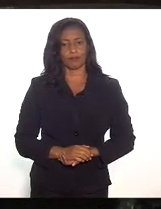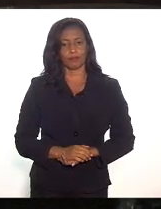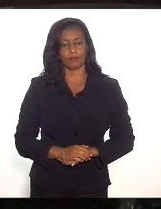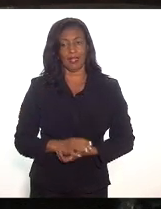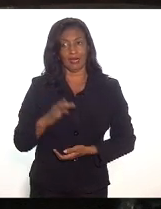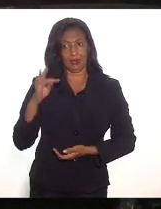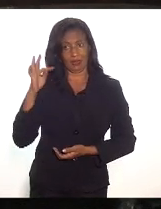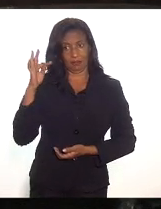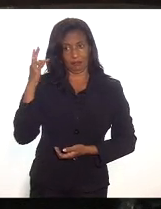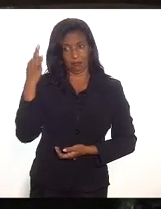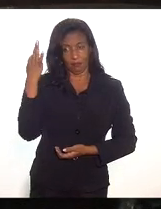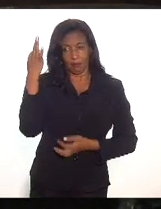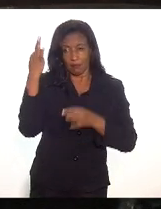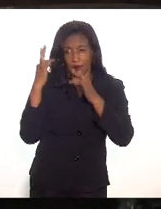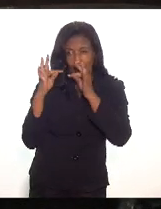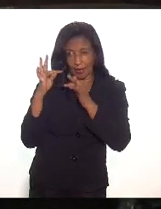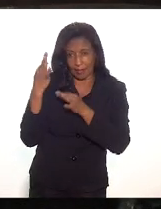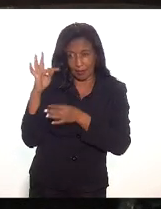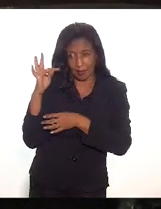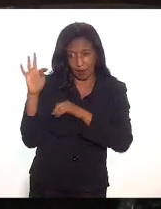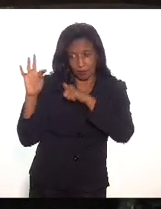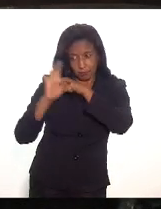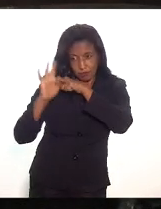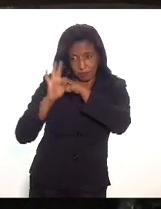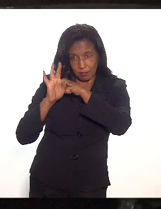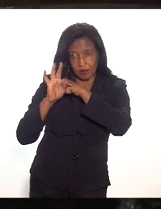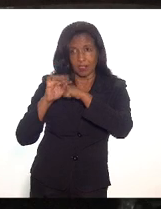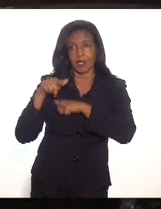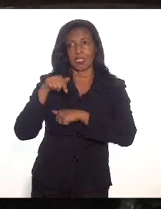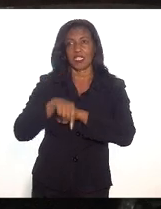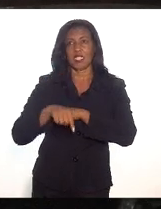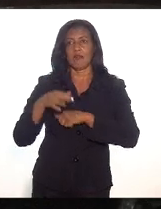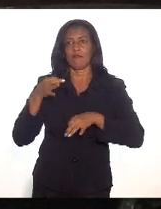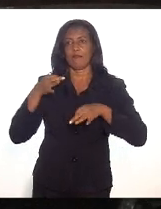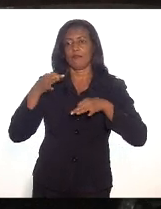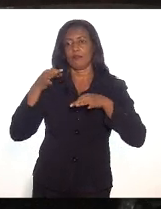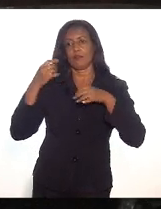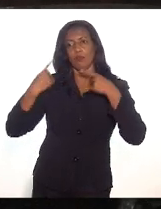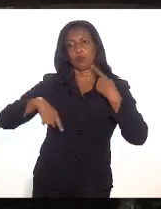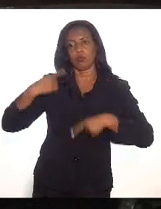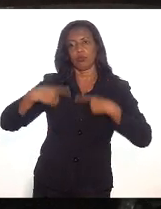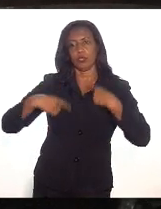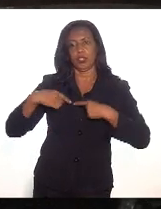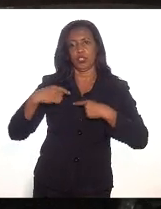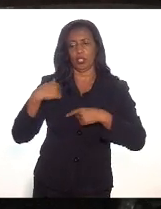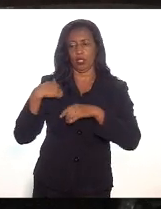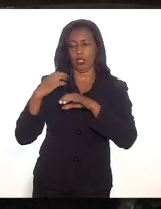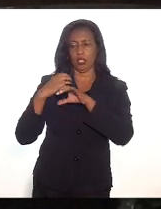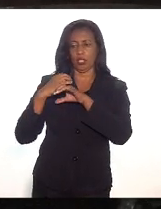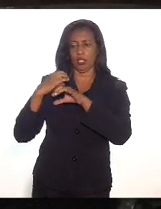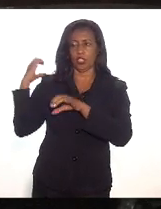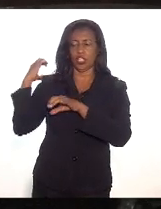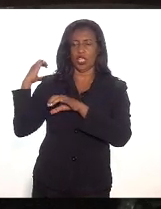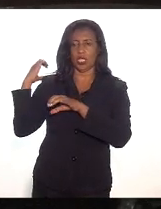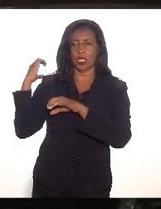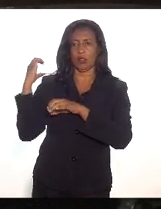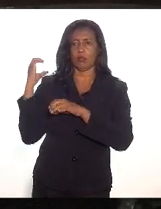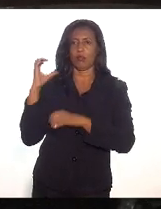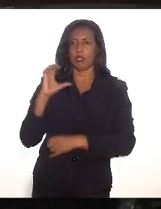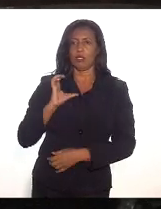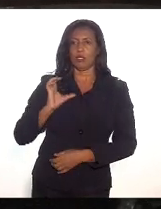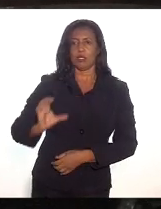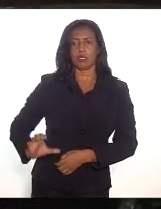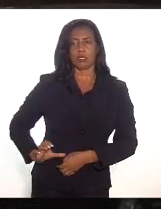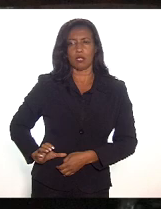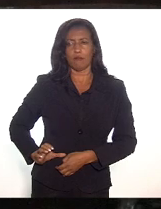técnica e política, como engenheiro civil, como larga experiência